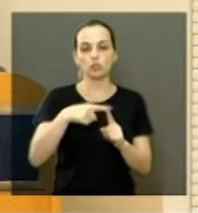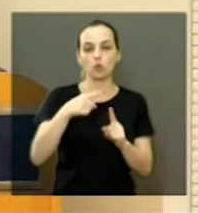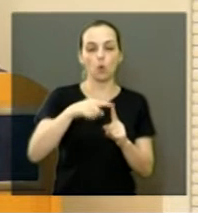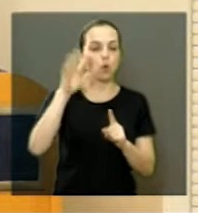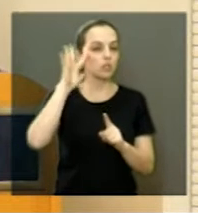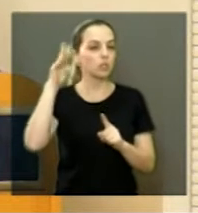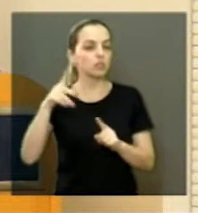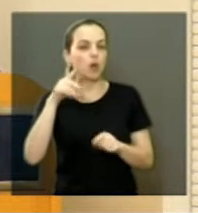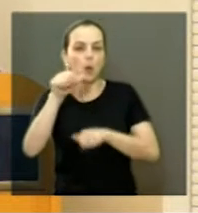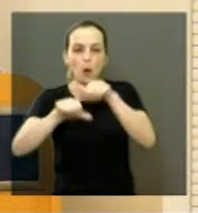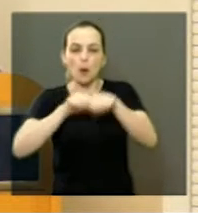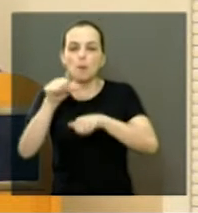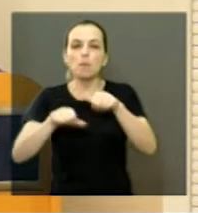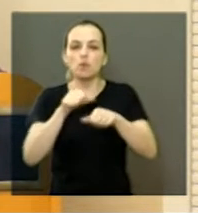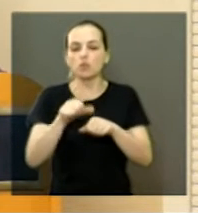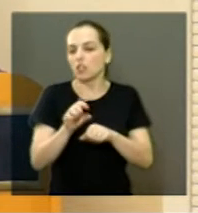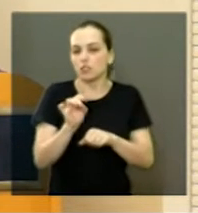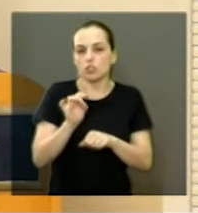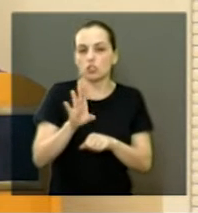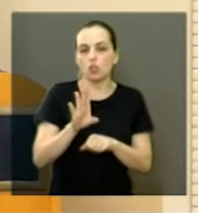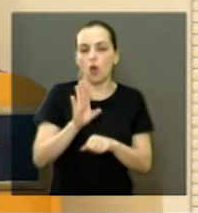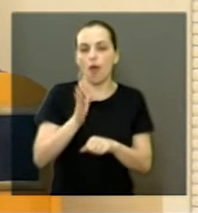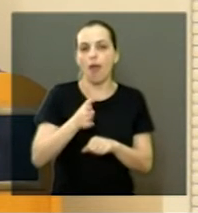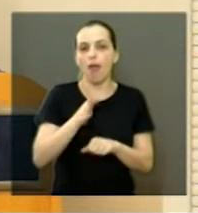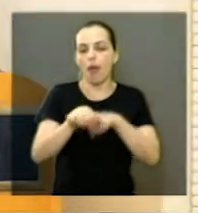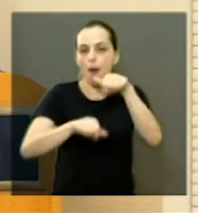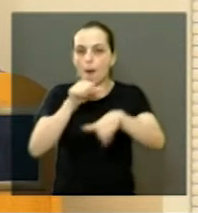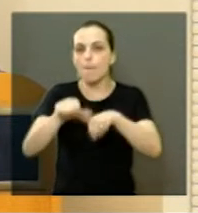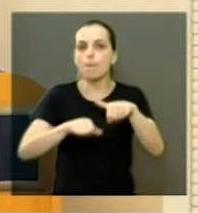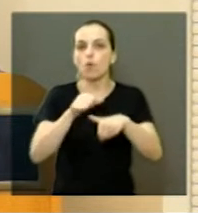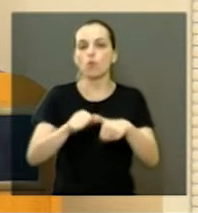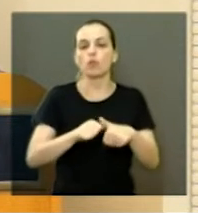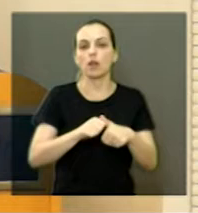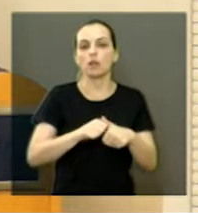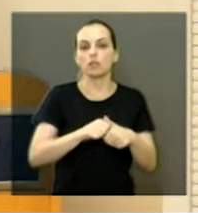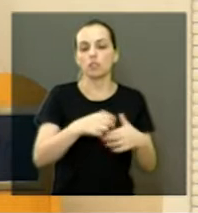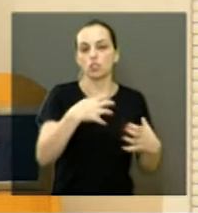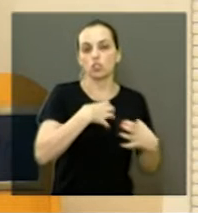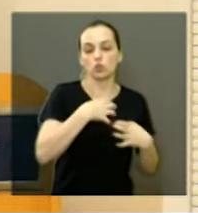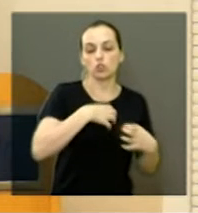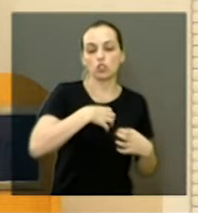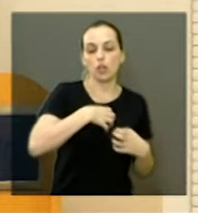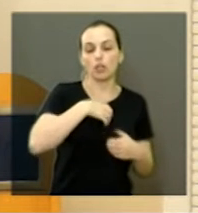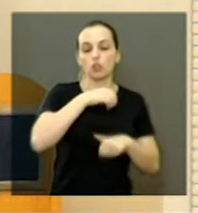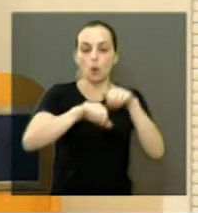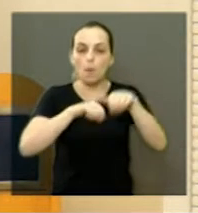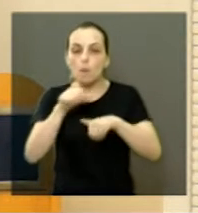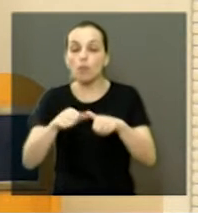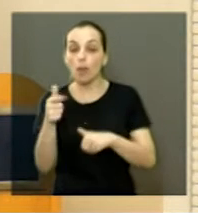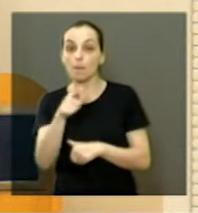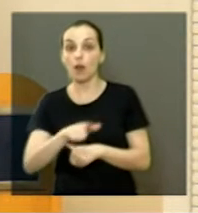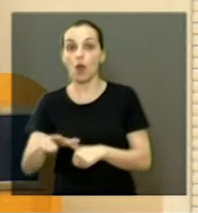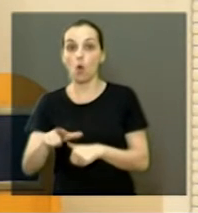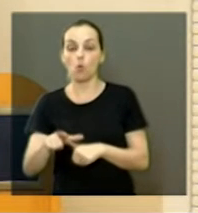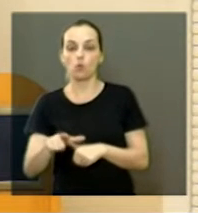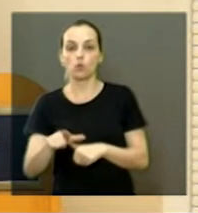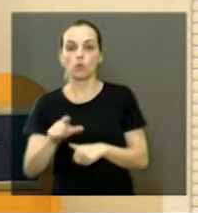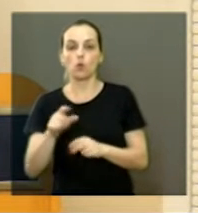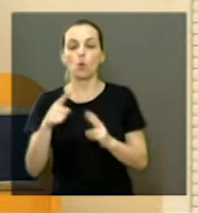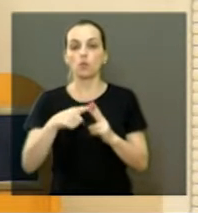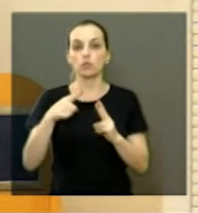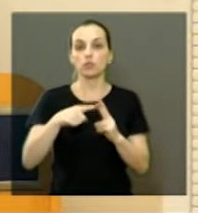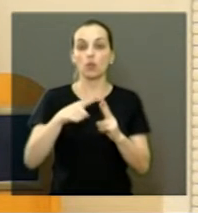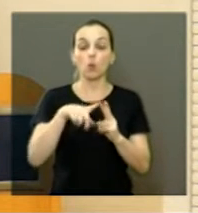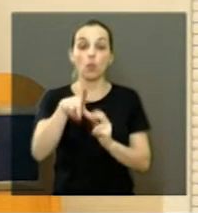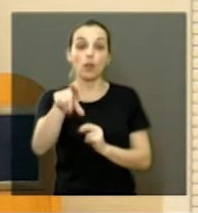chamam de mudanças nada mais é que a mudança de um preconceito para o outro segundo albert einstein arbítrio